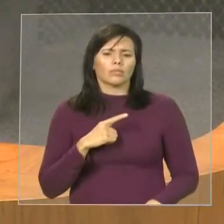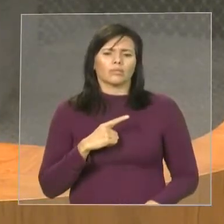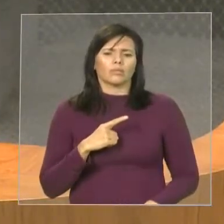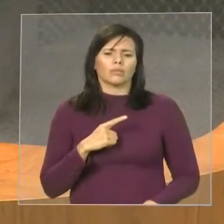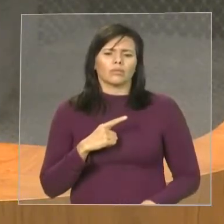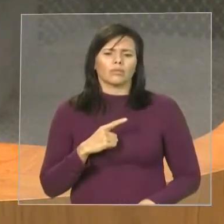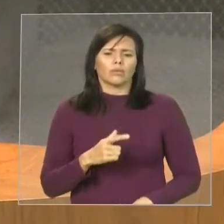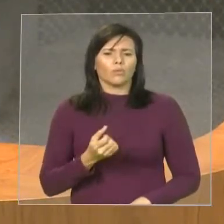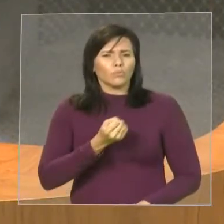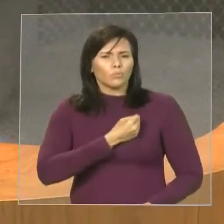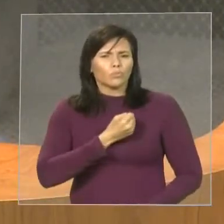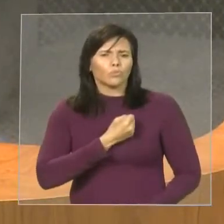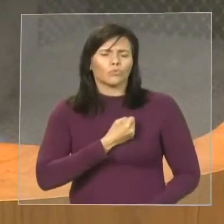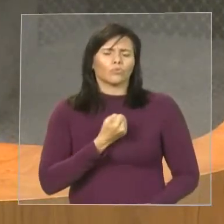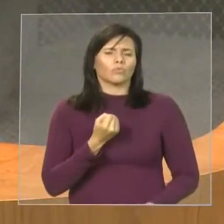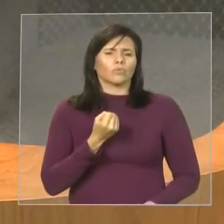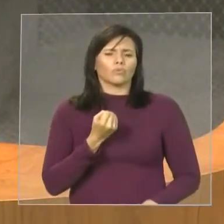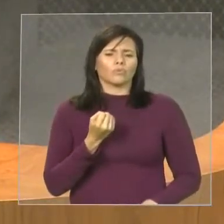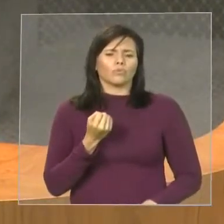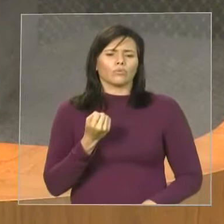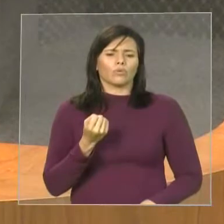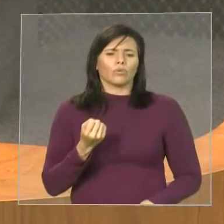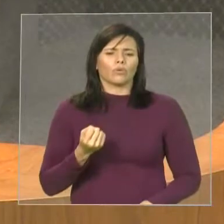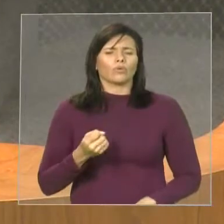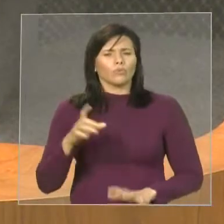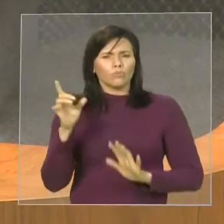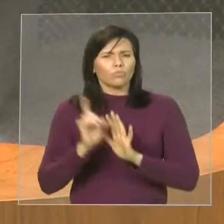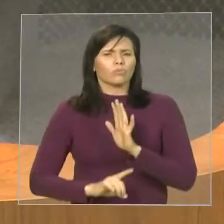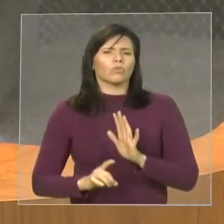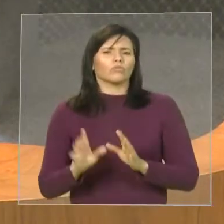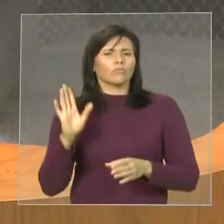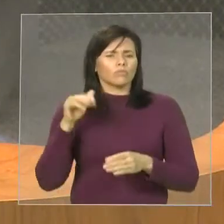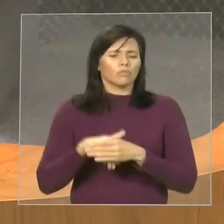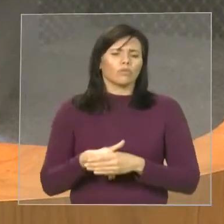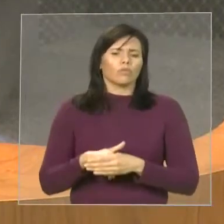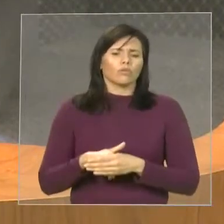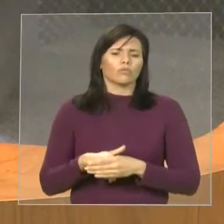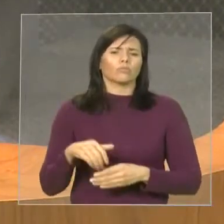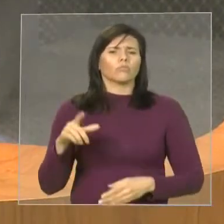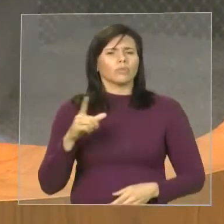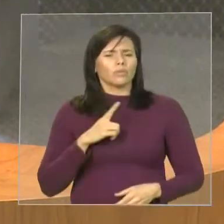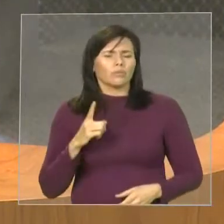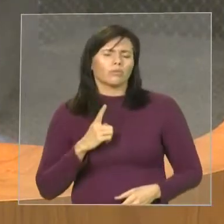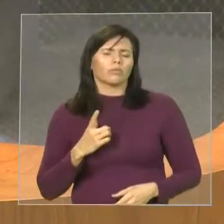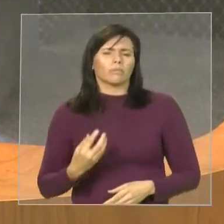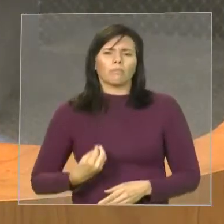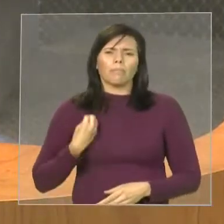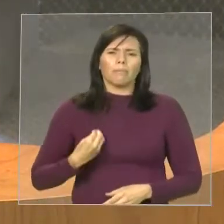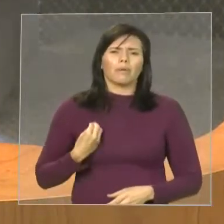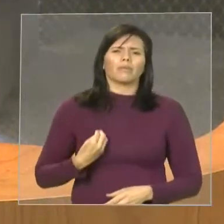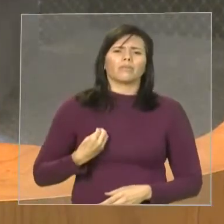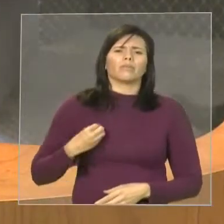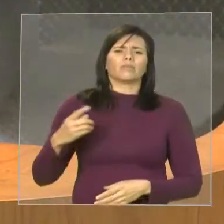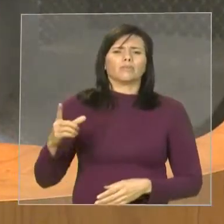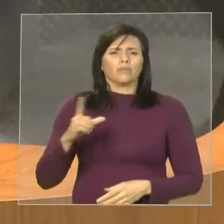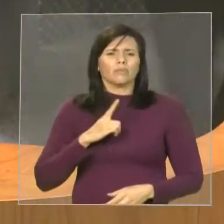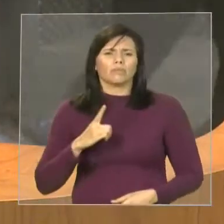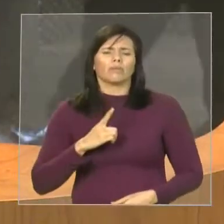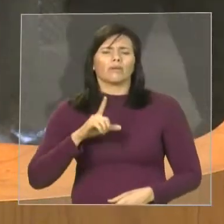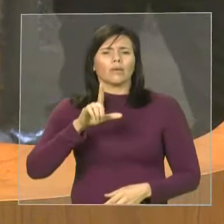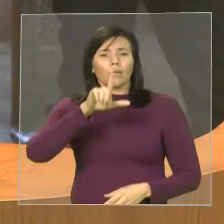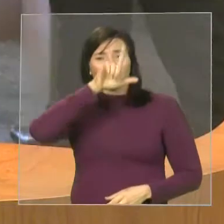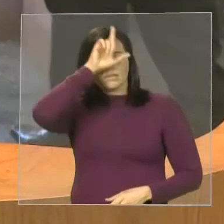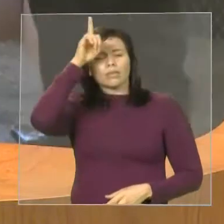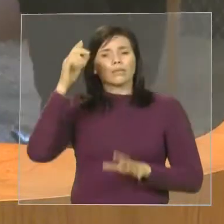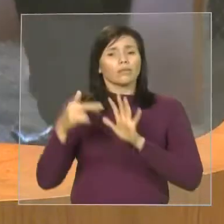poder ter direito à representação no Congresso Nacional, para poder participar de comissões, para poder ter liderança e para receber